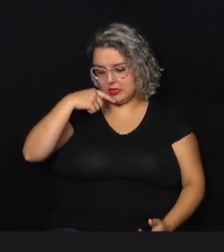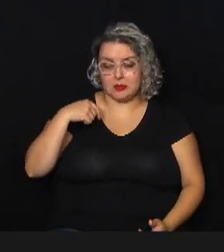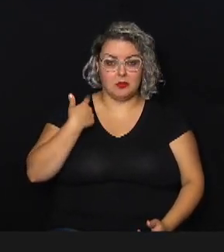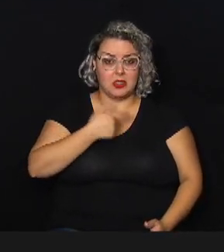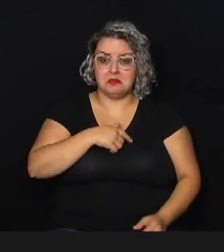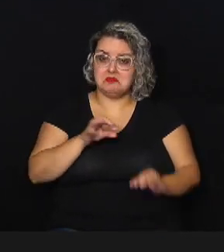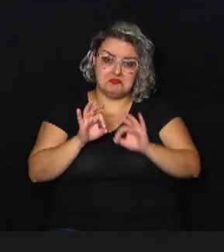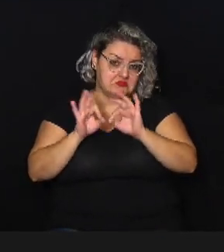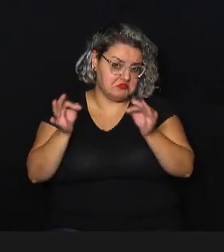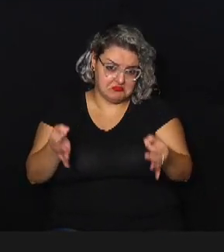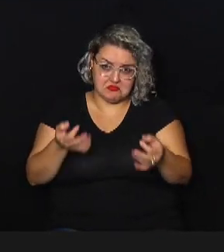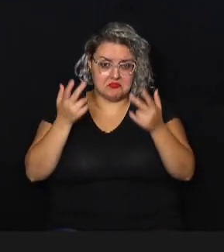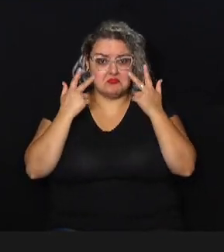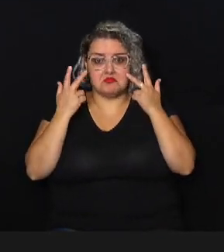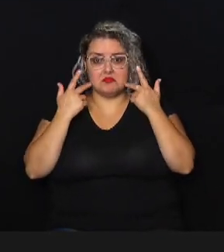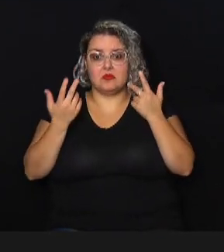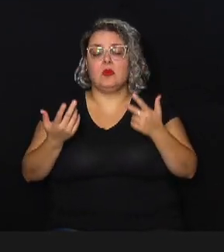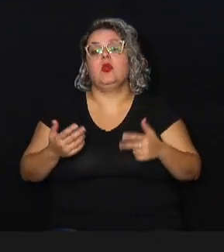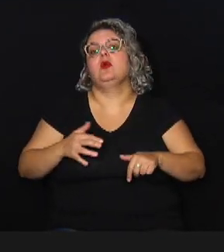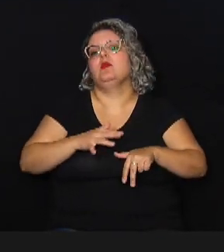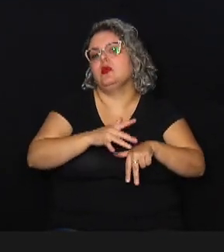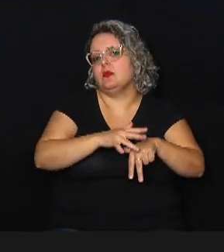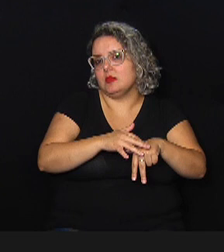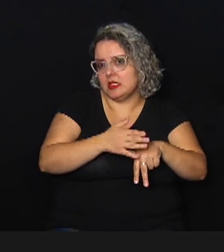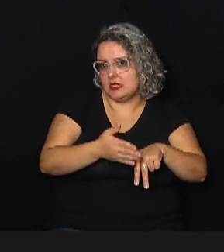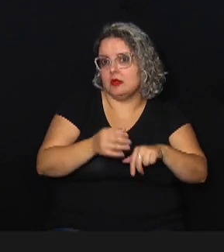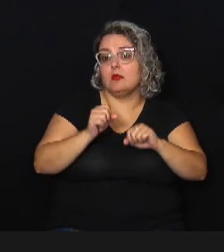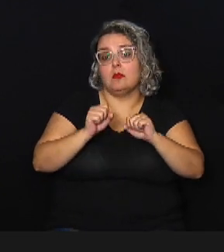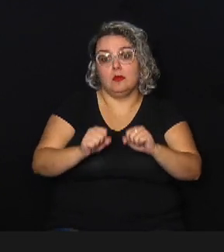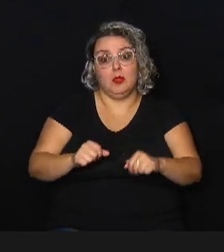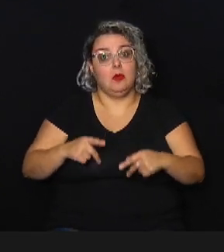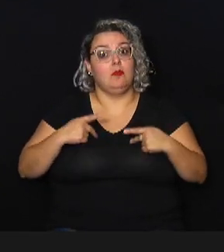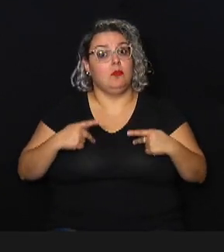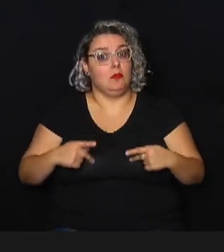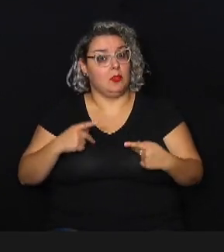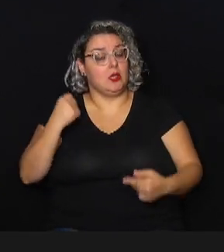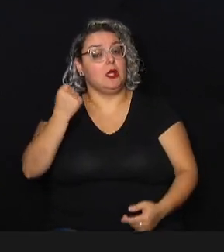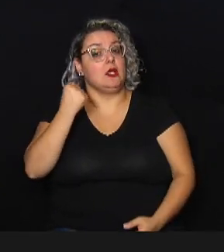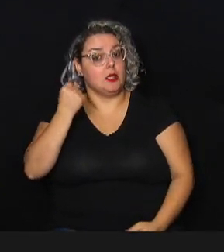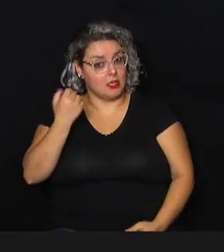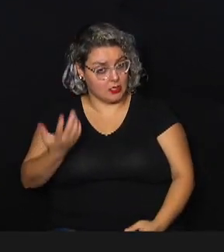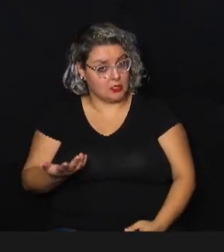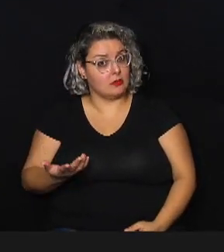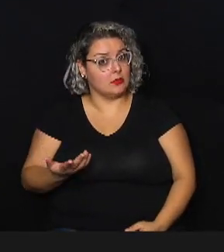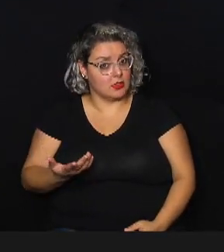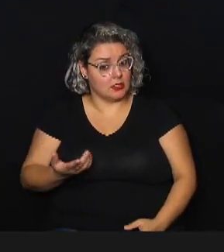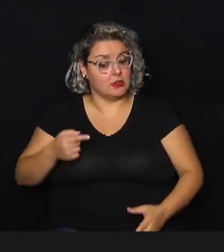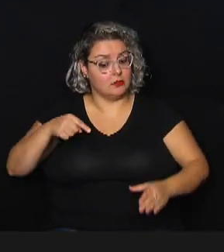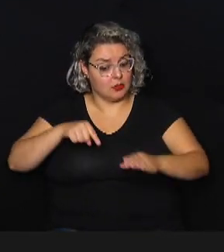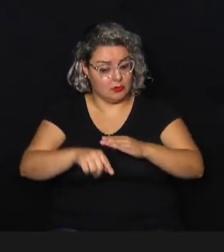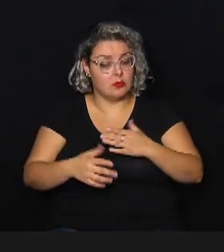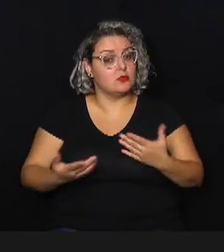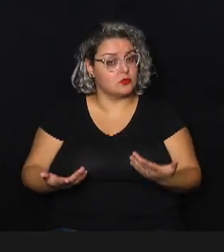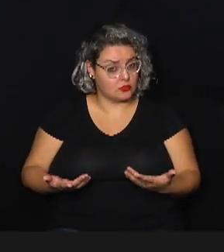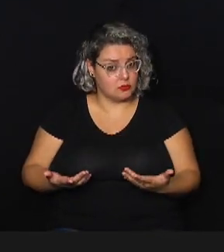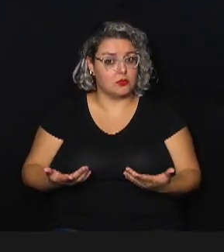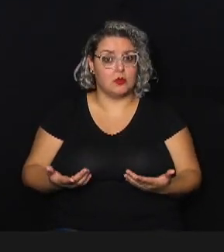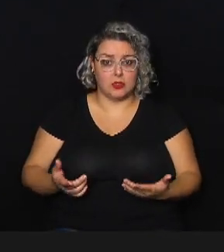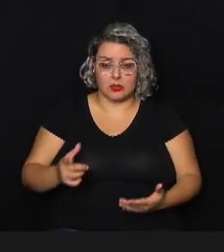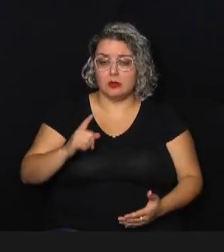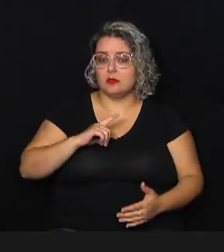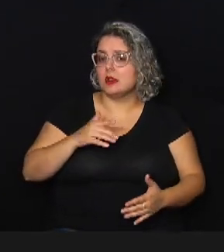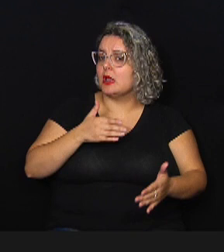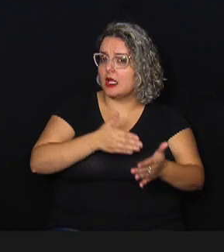uma gripe comum, para um paciente desse pode virar uma pneumonia severa e grave. Então, realmente, tem muitas